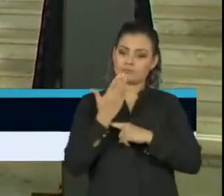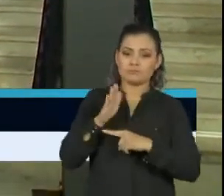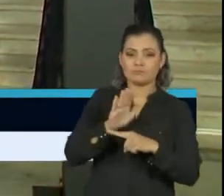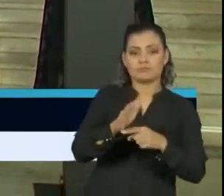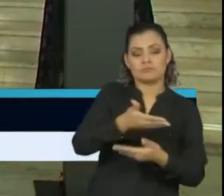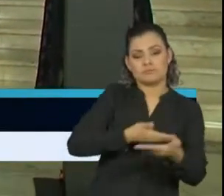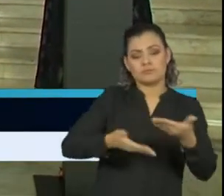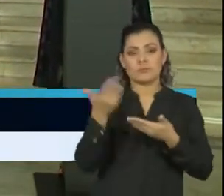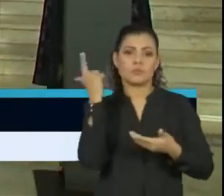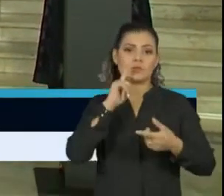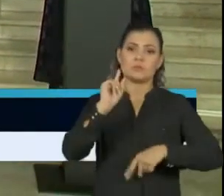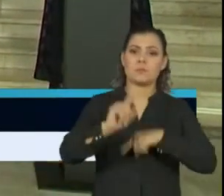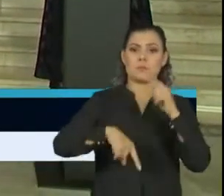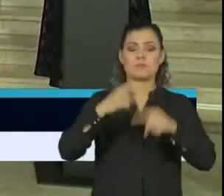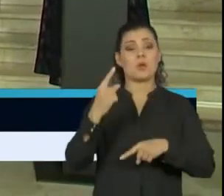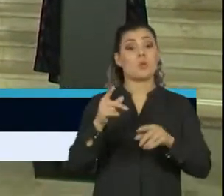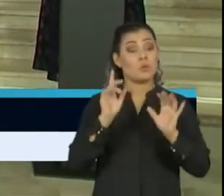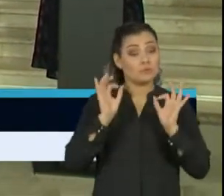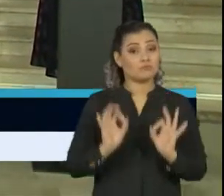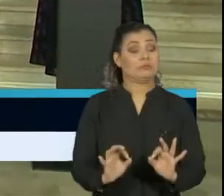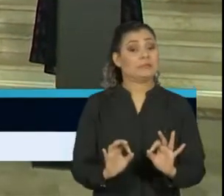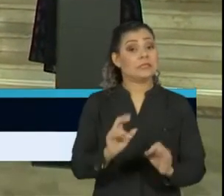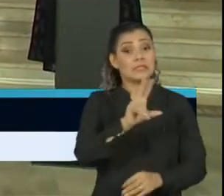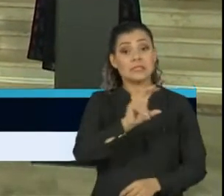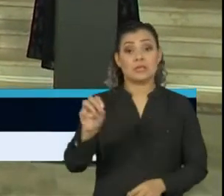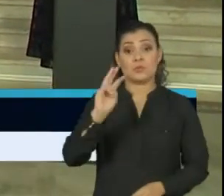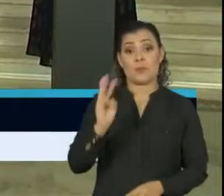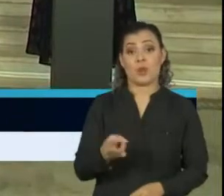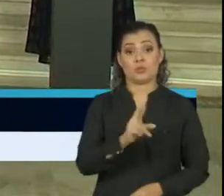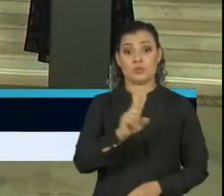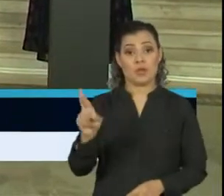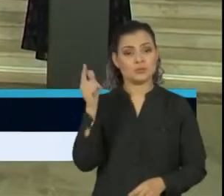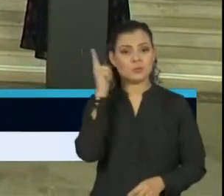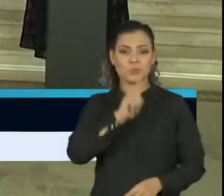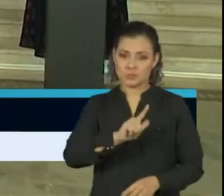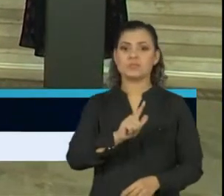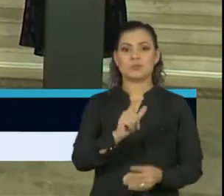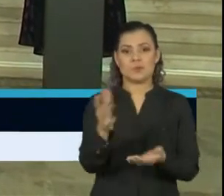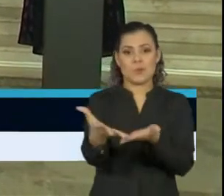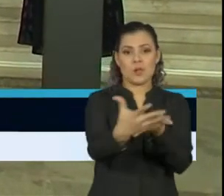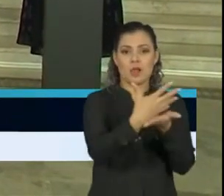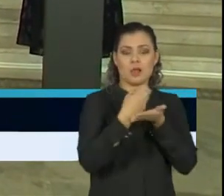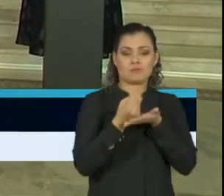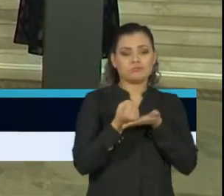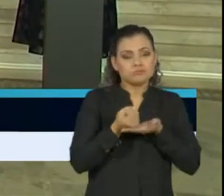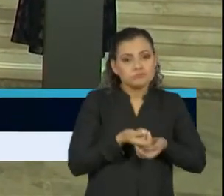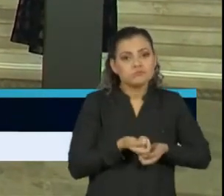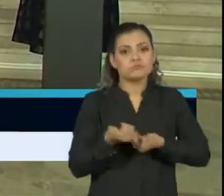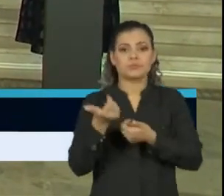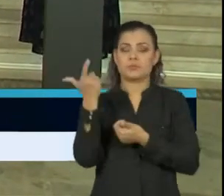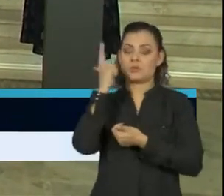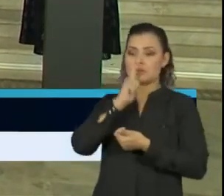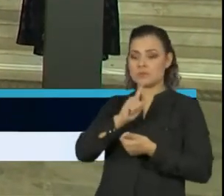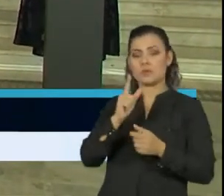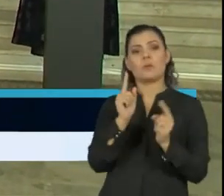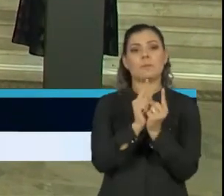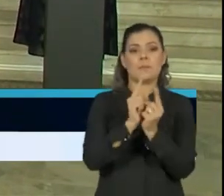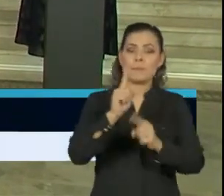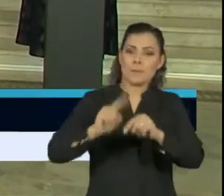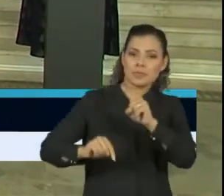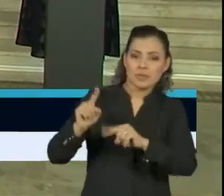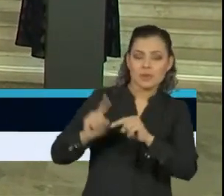faixa superior a R$500 bilhão, mais de 500 milhões de reais em arrecadação de recursos, produtos